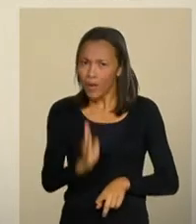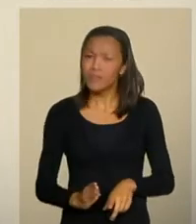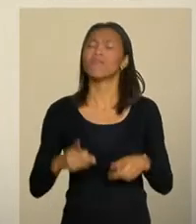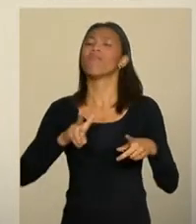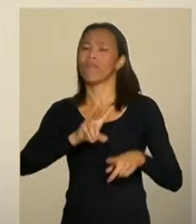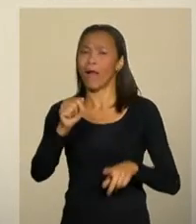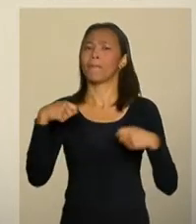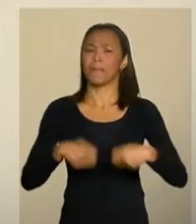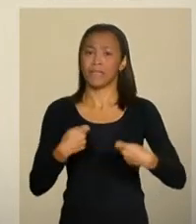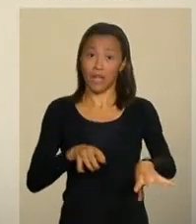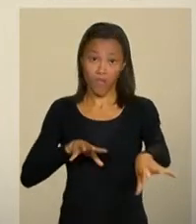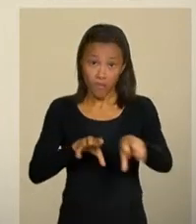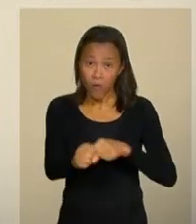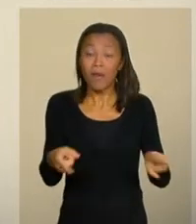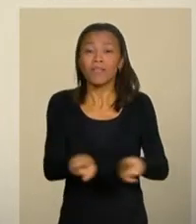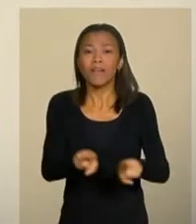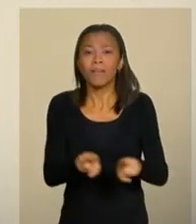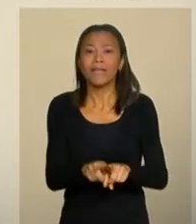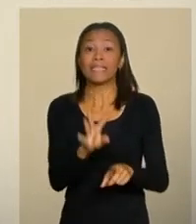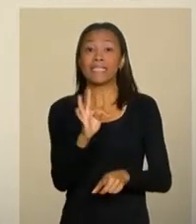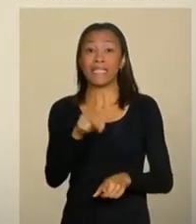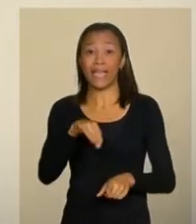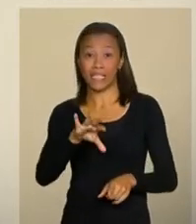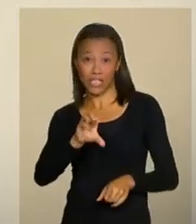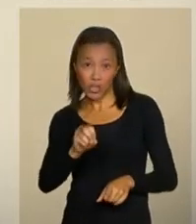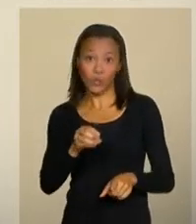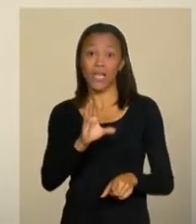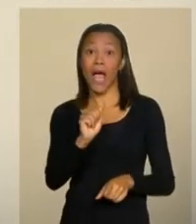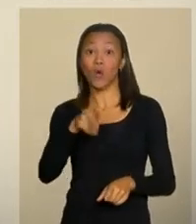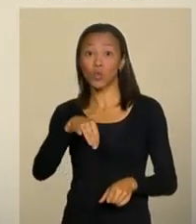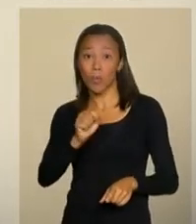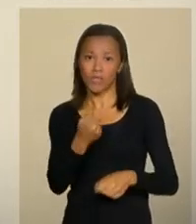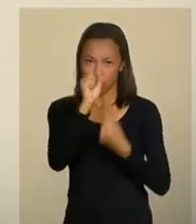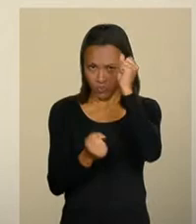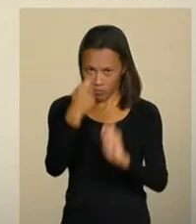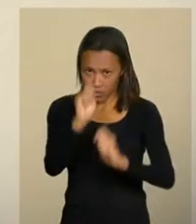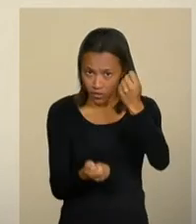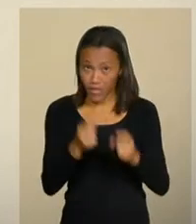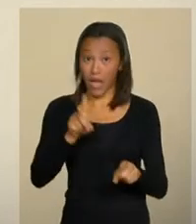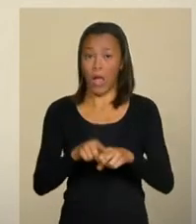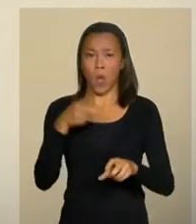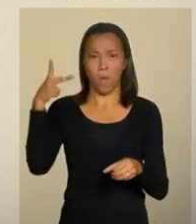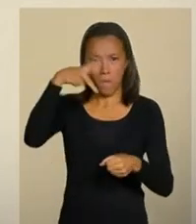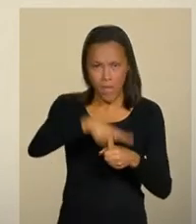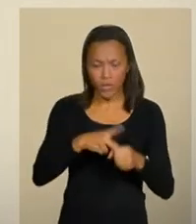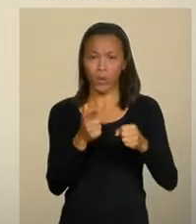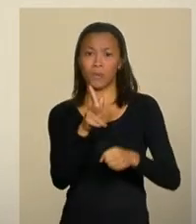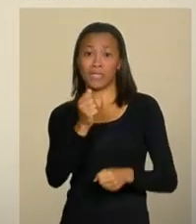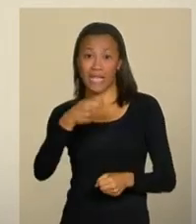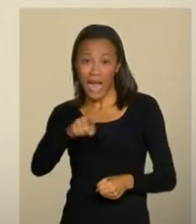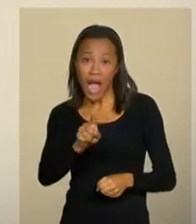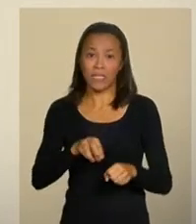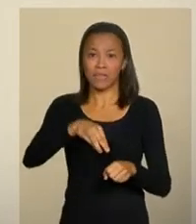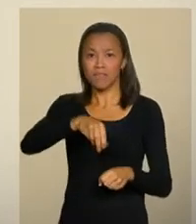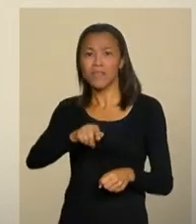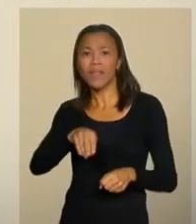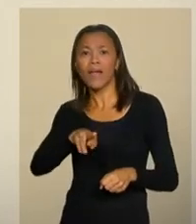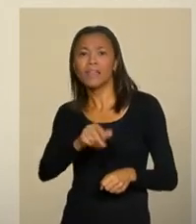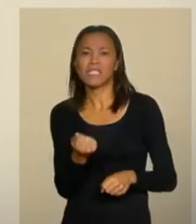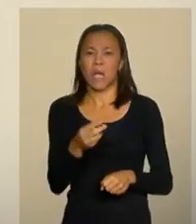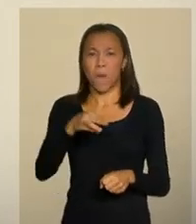vai precisar formar também técnicos em automação industrial petróleo e gás mineração